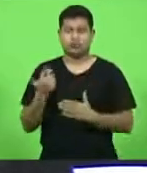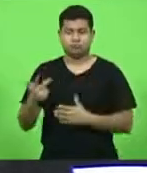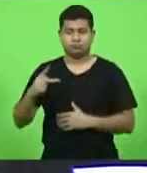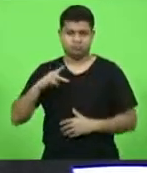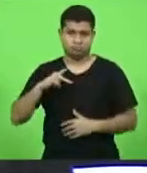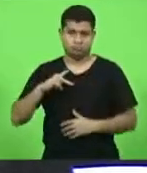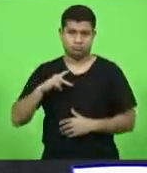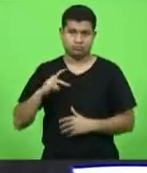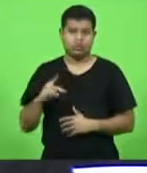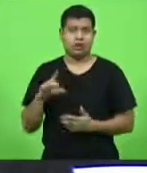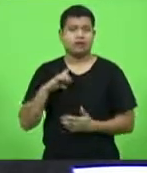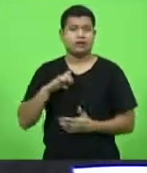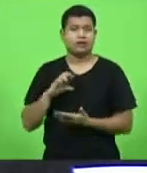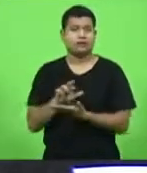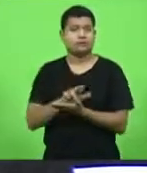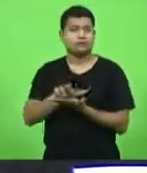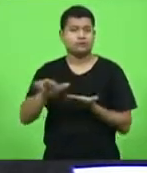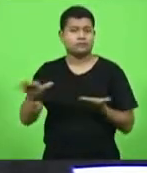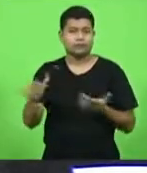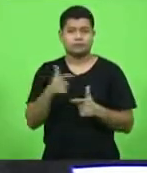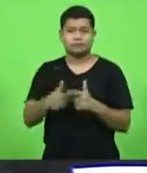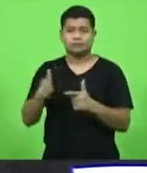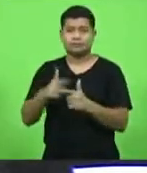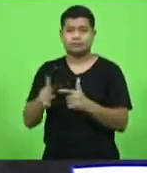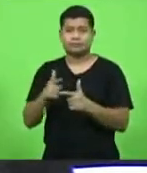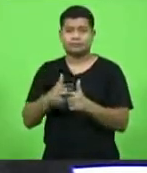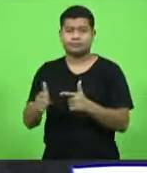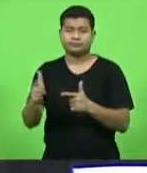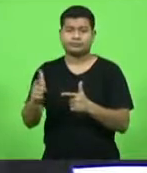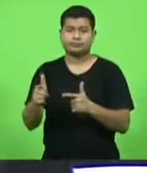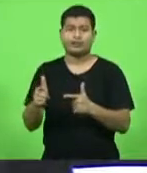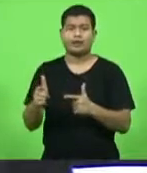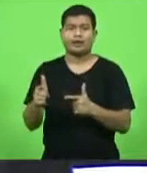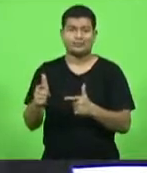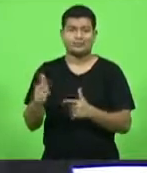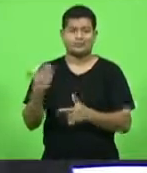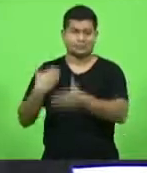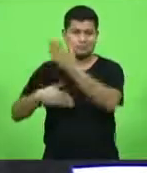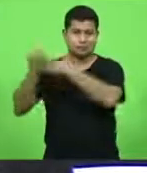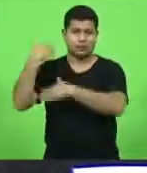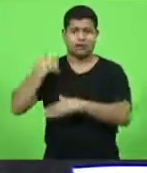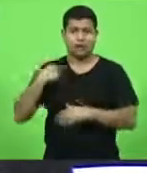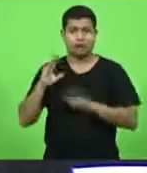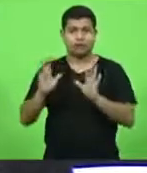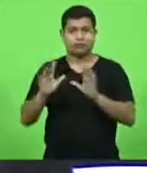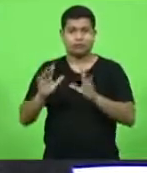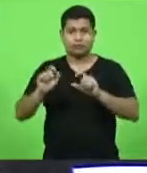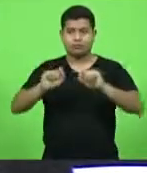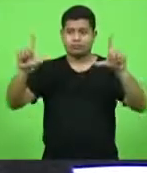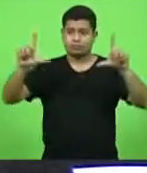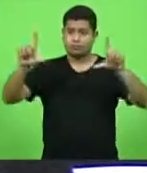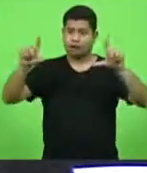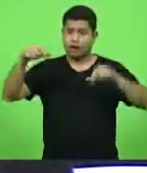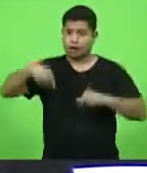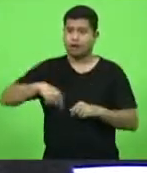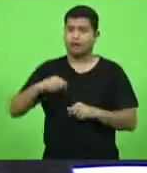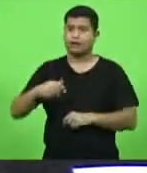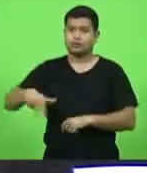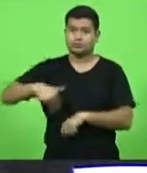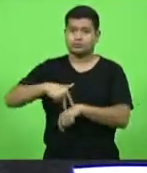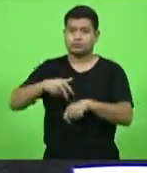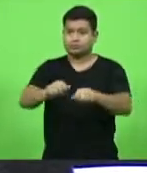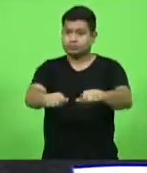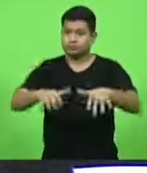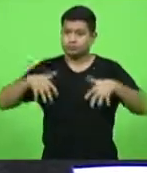ela tem o diversos problemas em seu passado e o alertei isso aqui no plenário